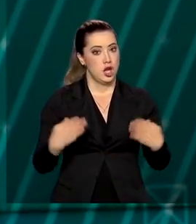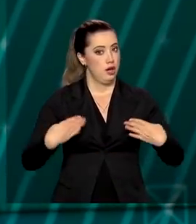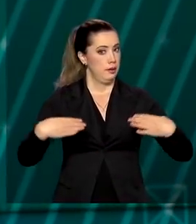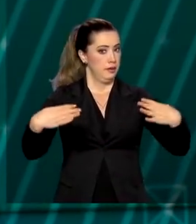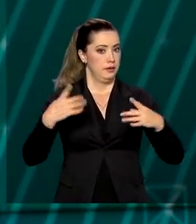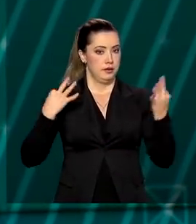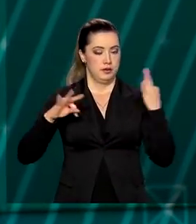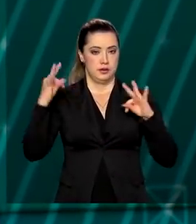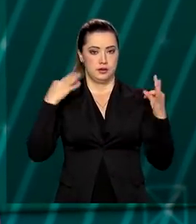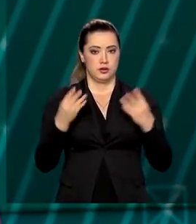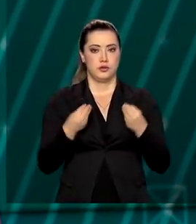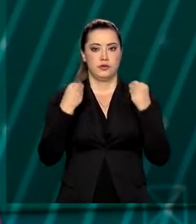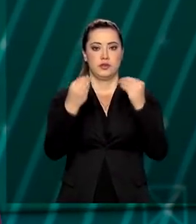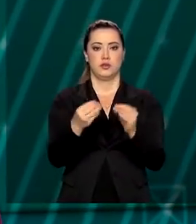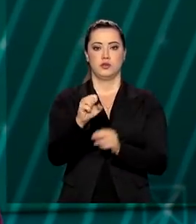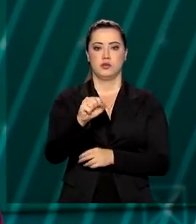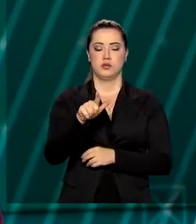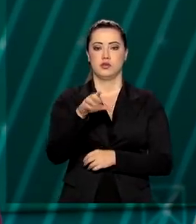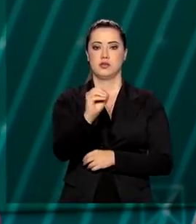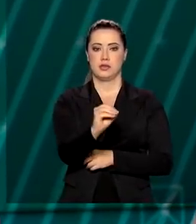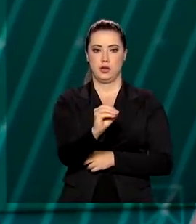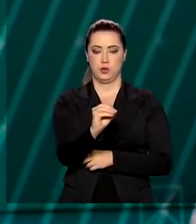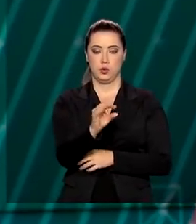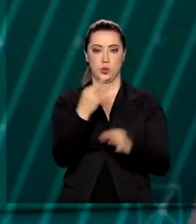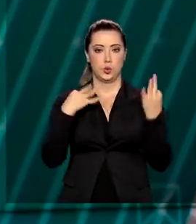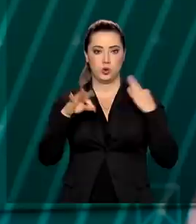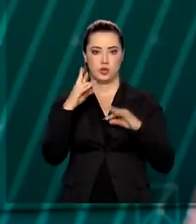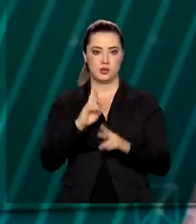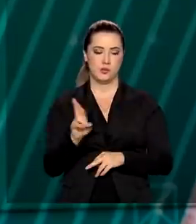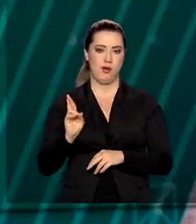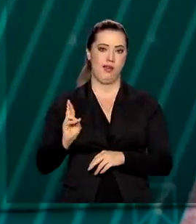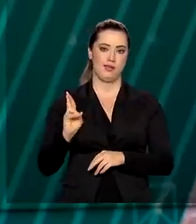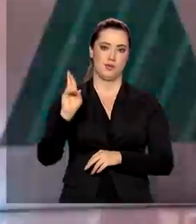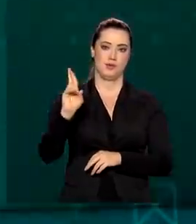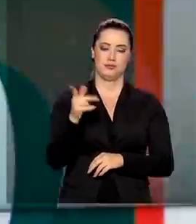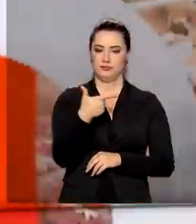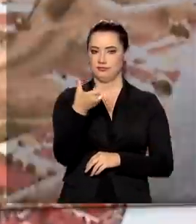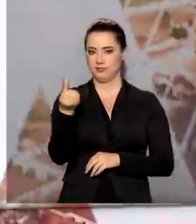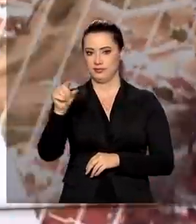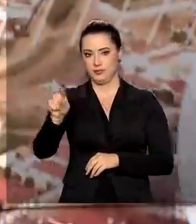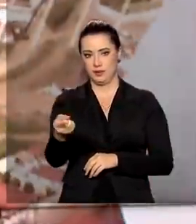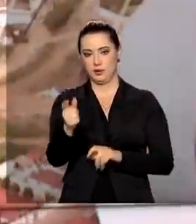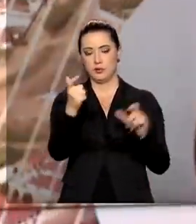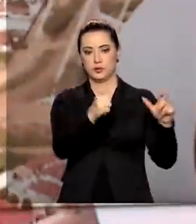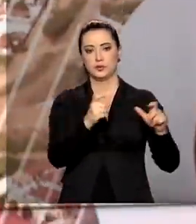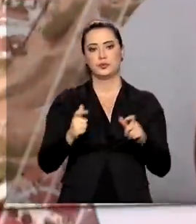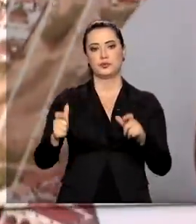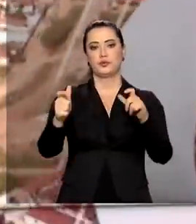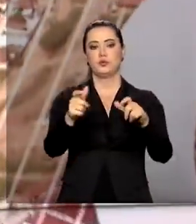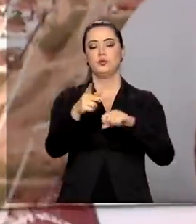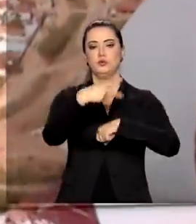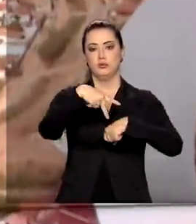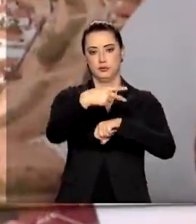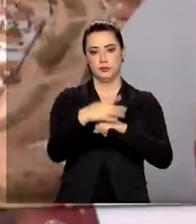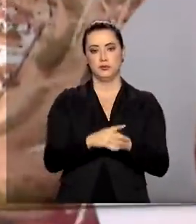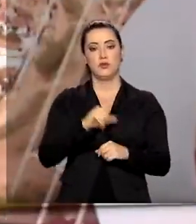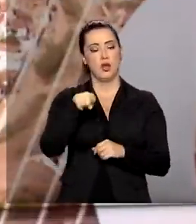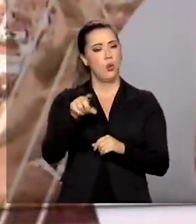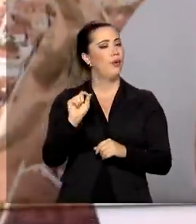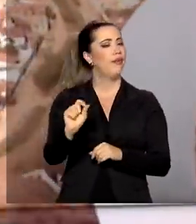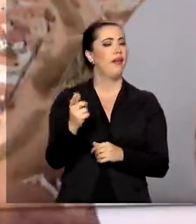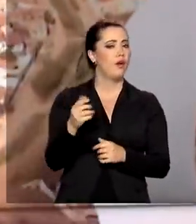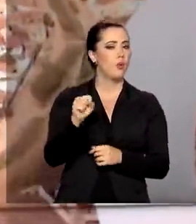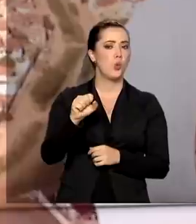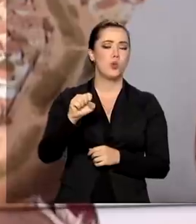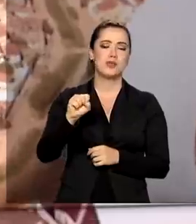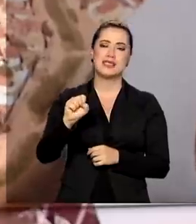concedeu o selo Turismo Responsável para mais de 26 mil estabelecimentos no país. O selo é um incentivo para que os